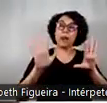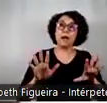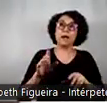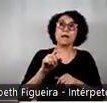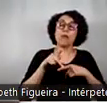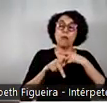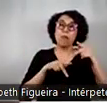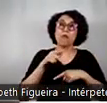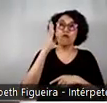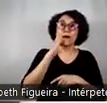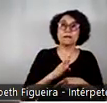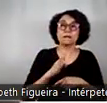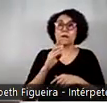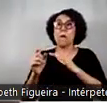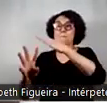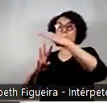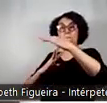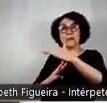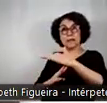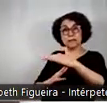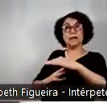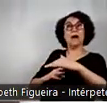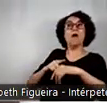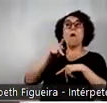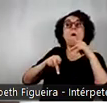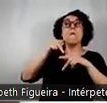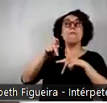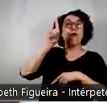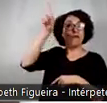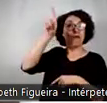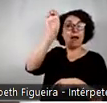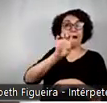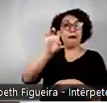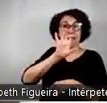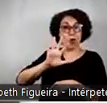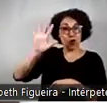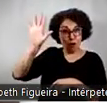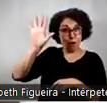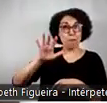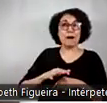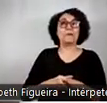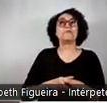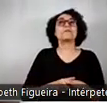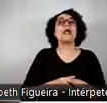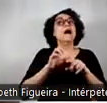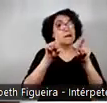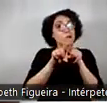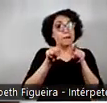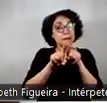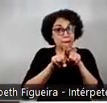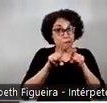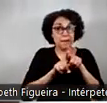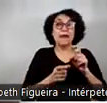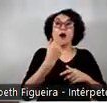né, para o Brasil. A gente tem a questão da imigração, né, de brasileiros que vão para fora